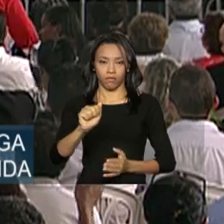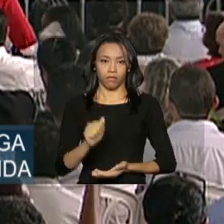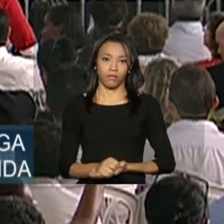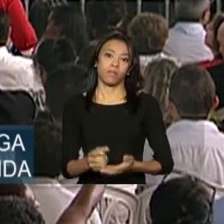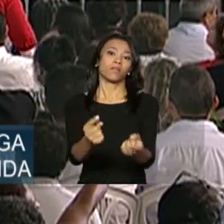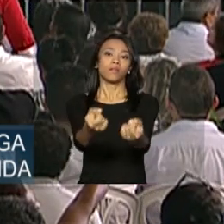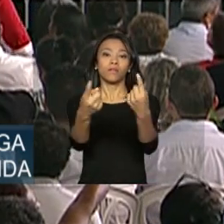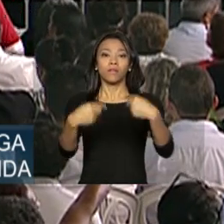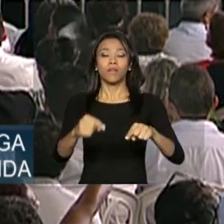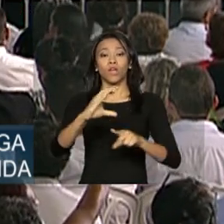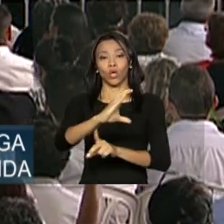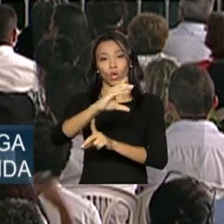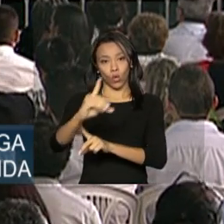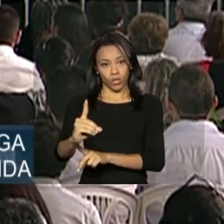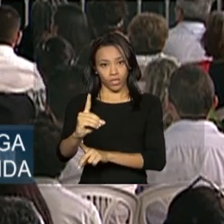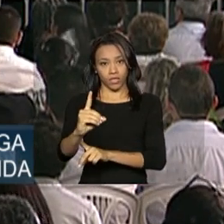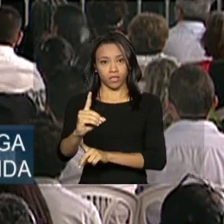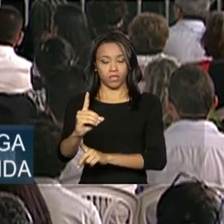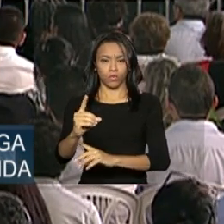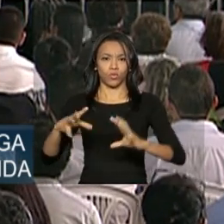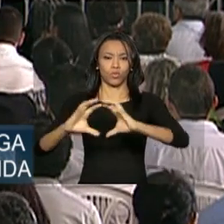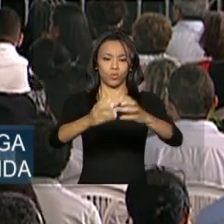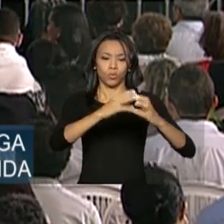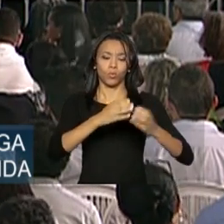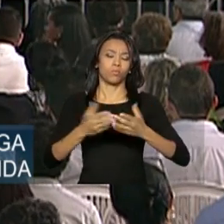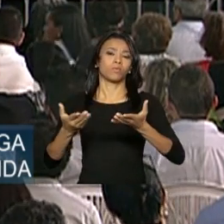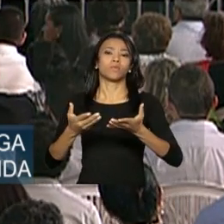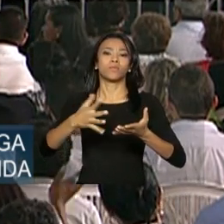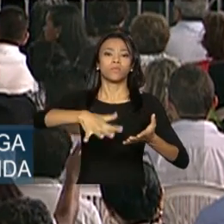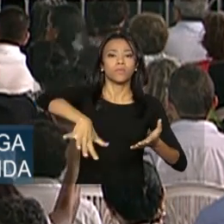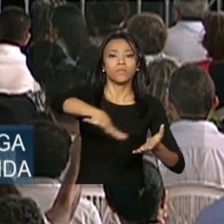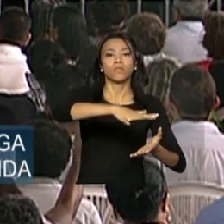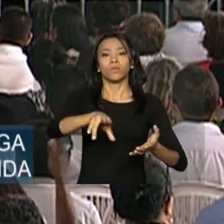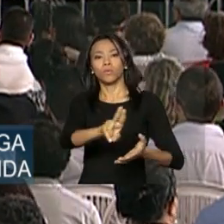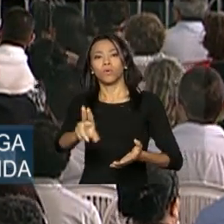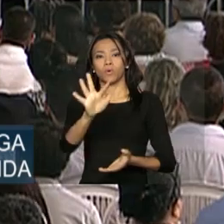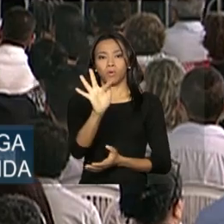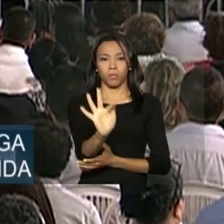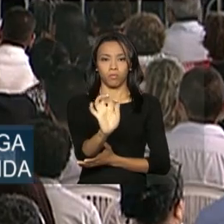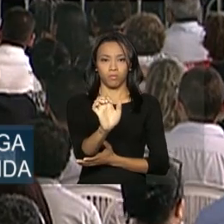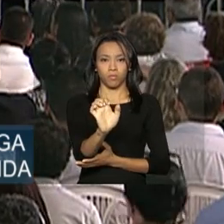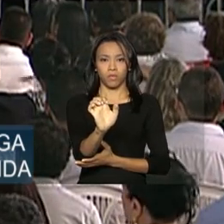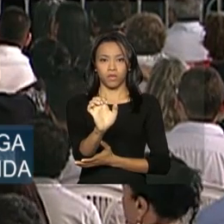Da Coordenação de Movimentos Populares, o Fernando dos Santos.